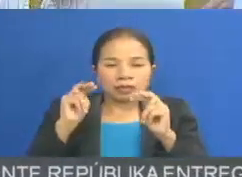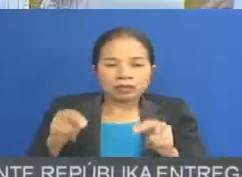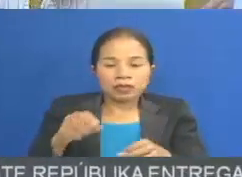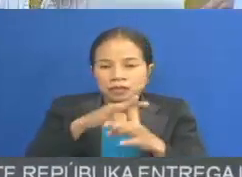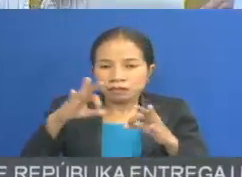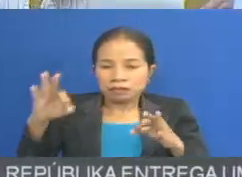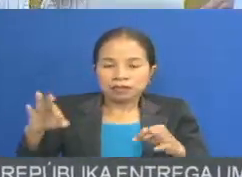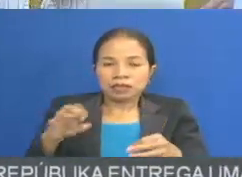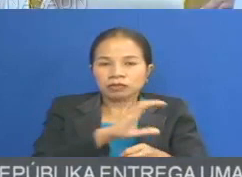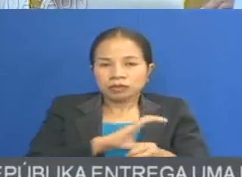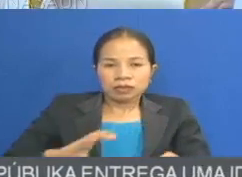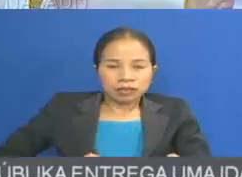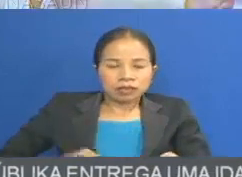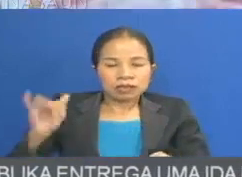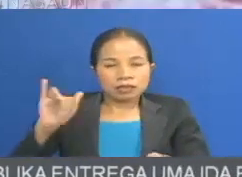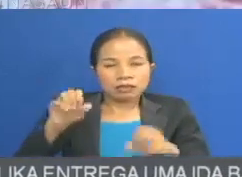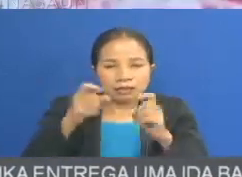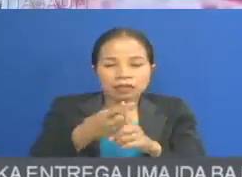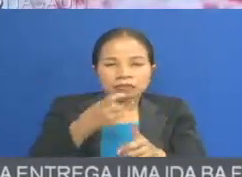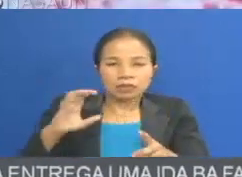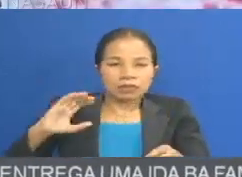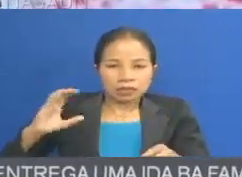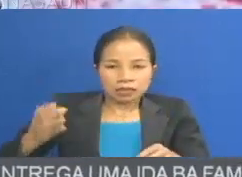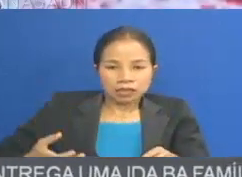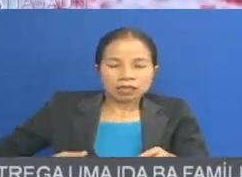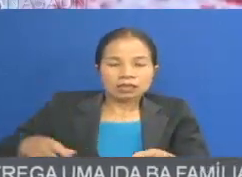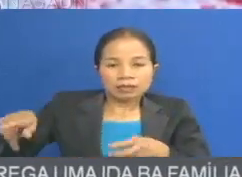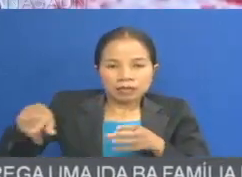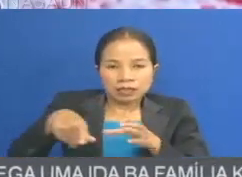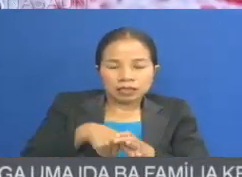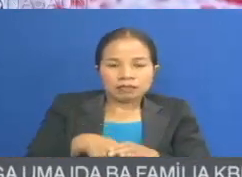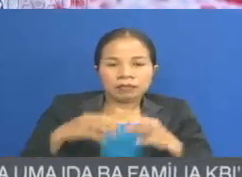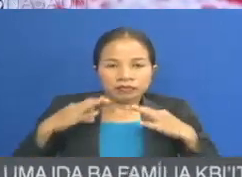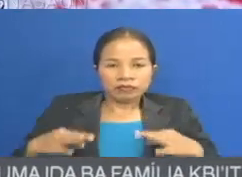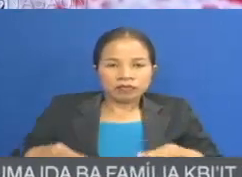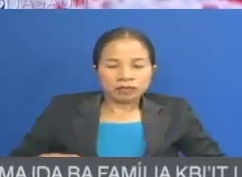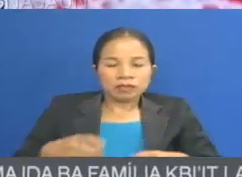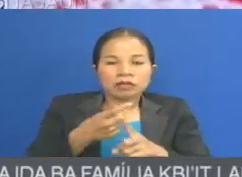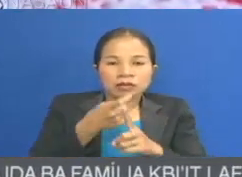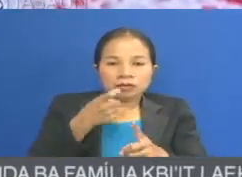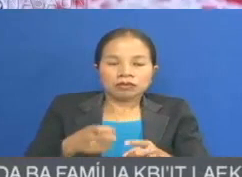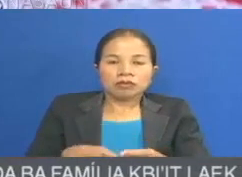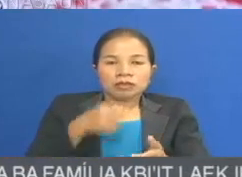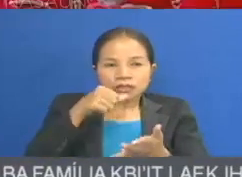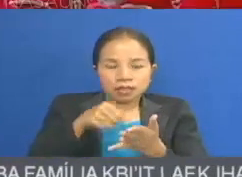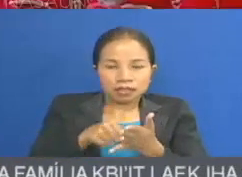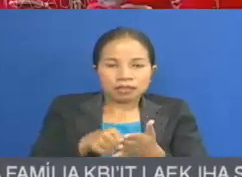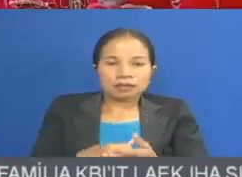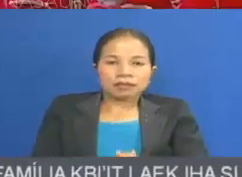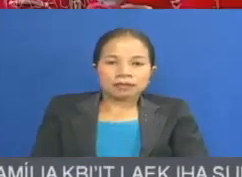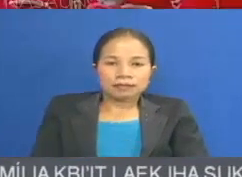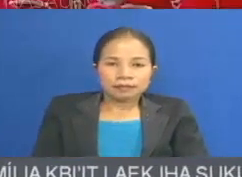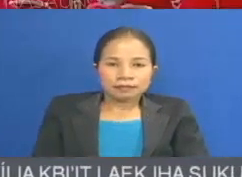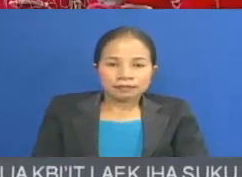espirituais sarani siranian, bele lihusi cardeal Nia Presença Física ou lihusi Carta Pastoral.